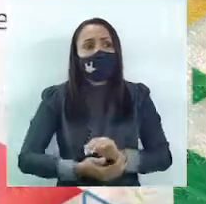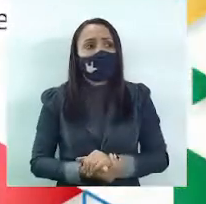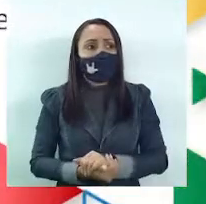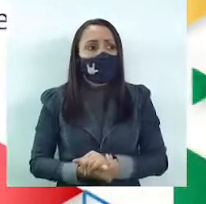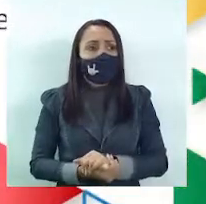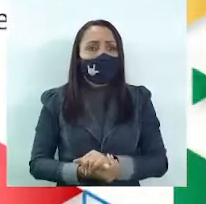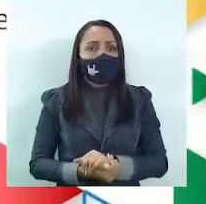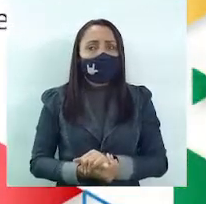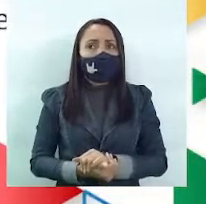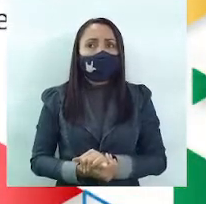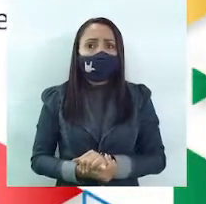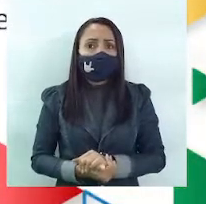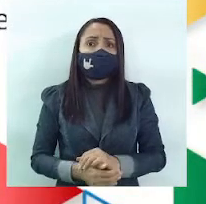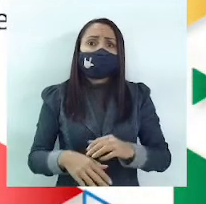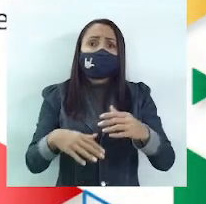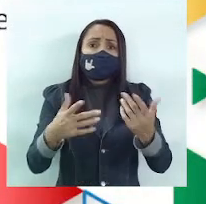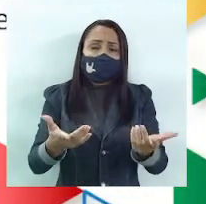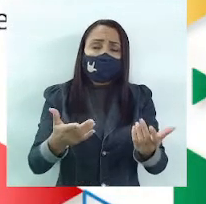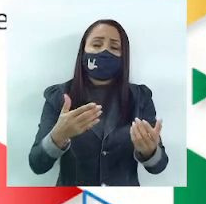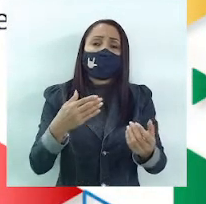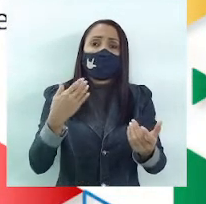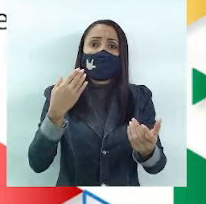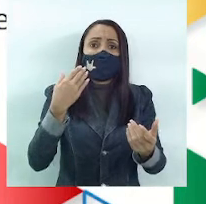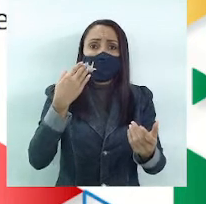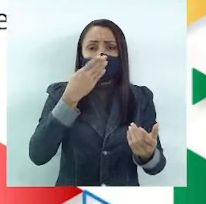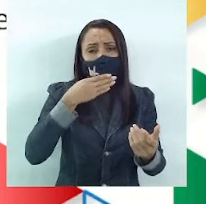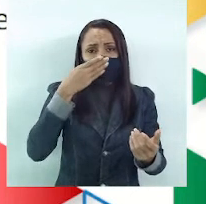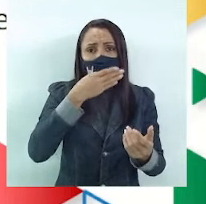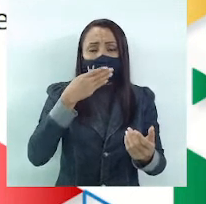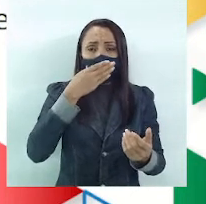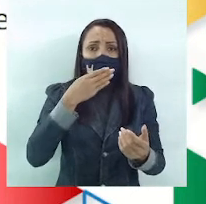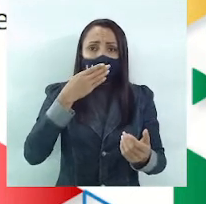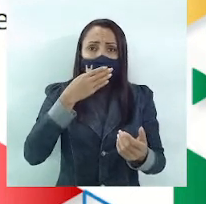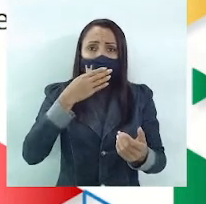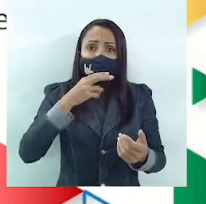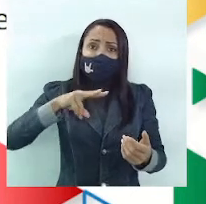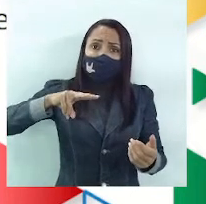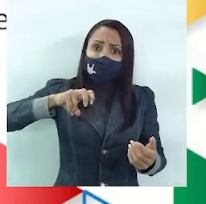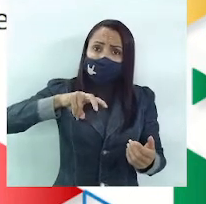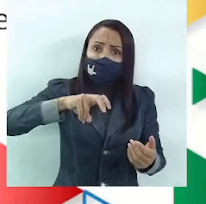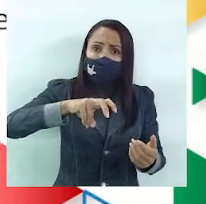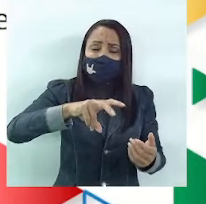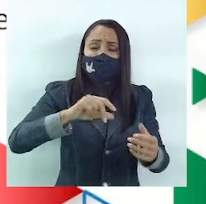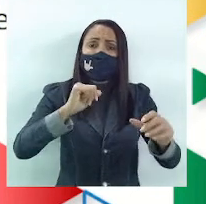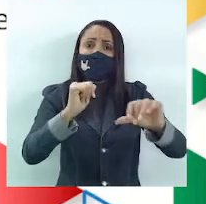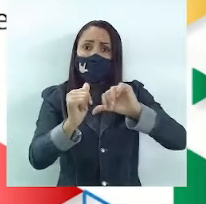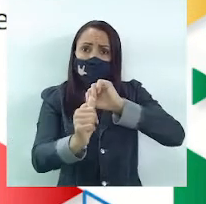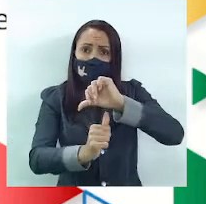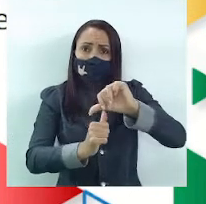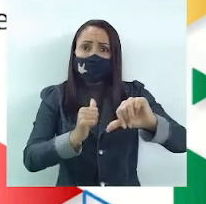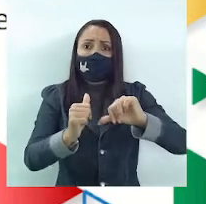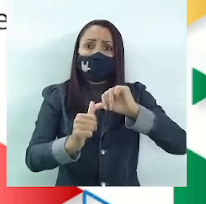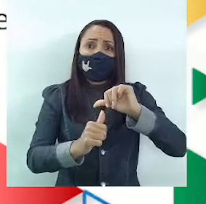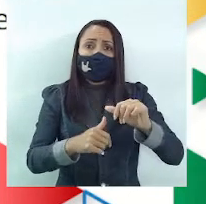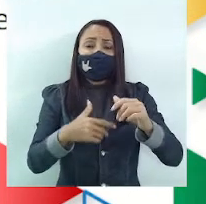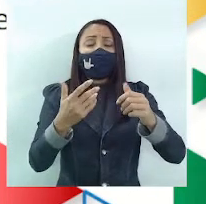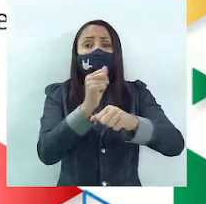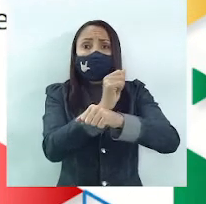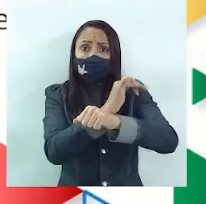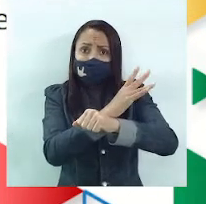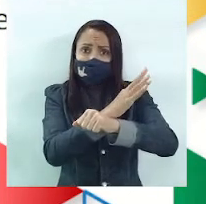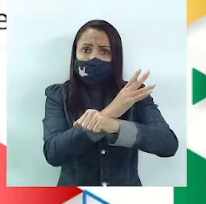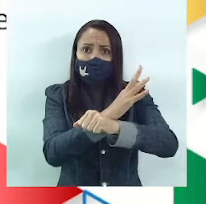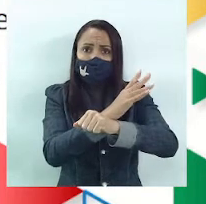ricos em glicose, em açúcar, as bactérias presentes na boca, elas vão transformar aquela glicose em um ácido que